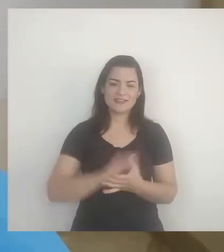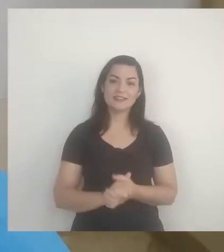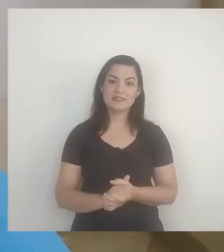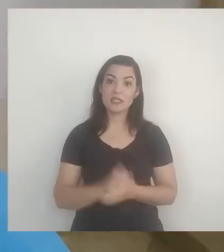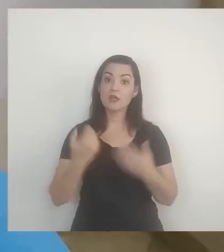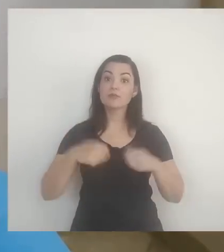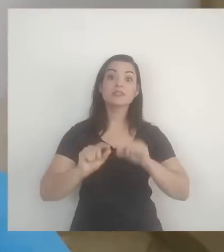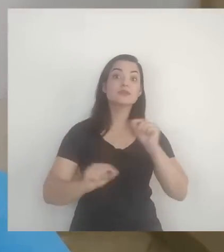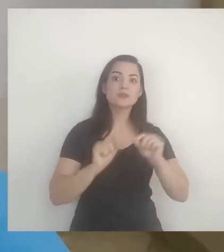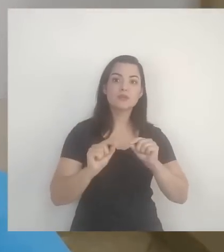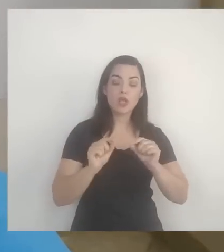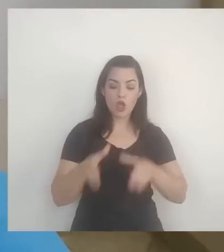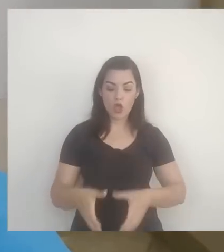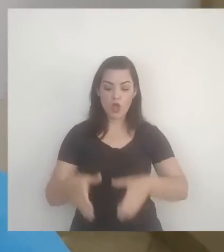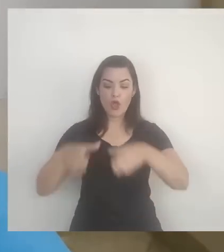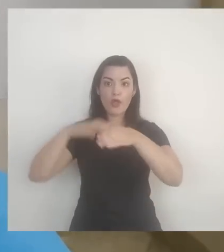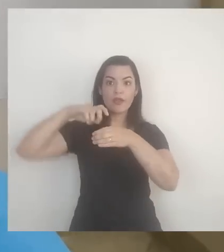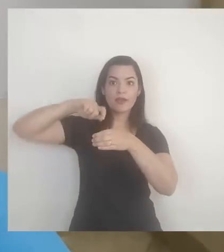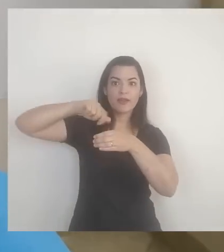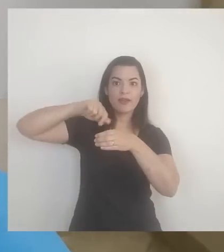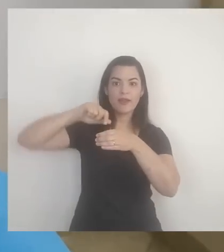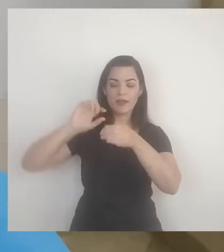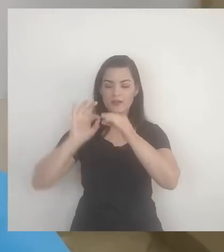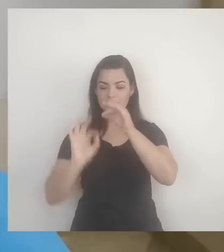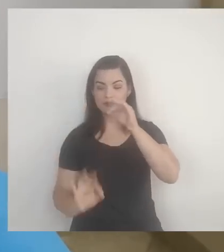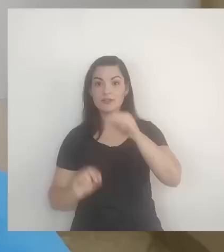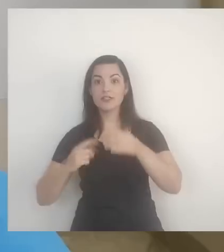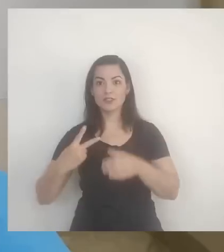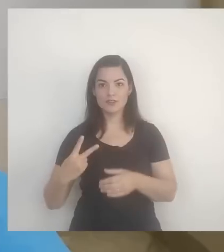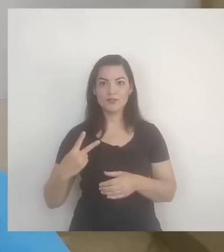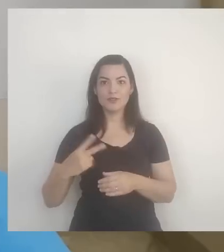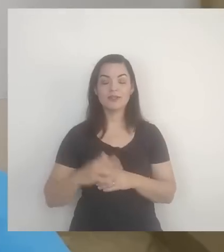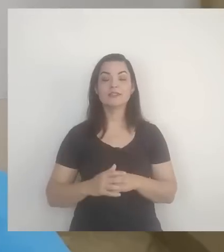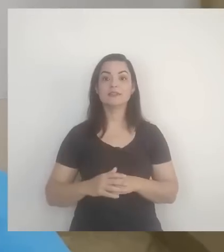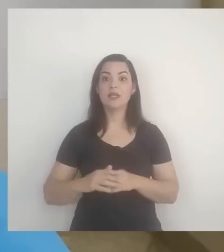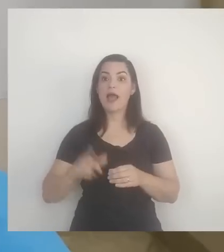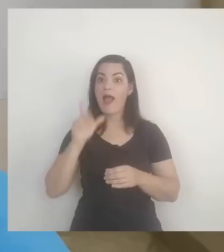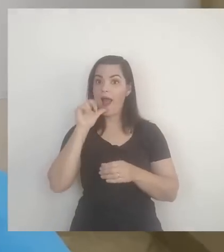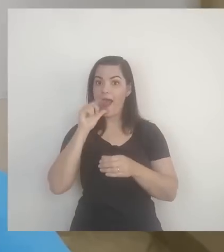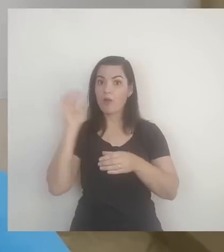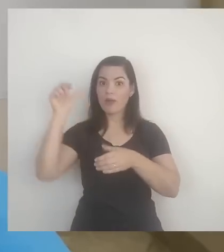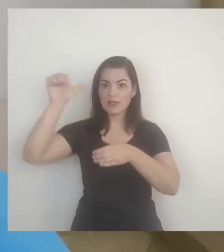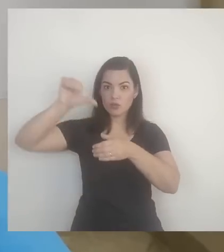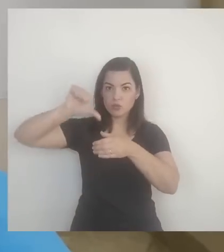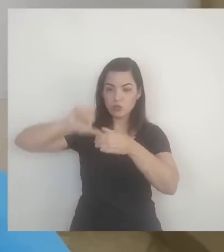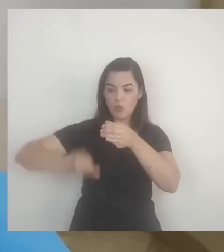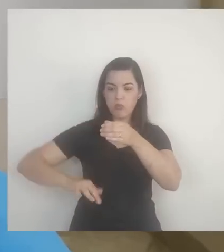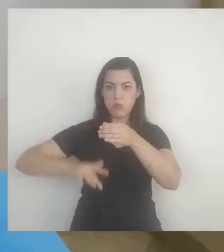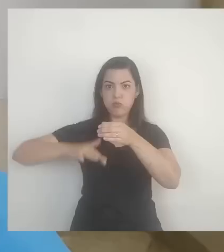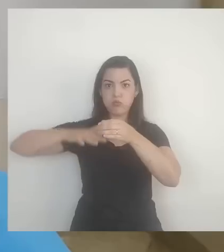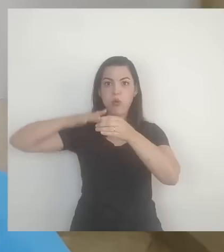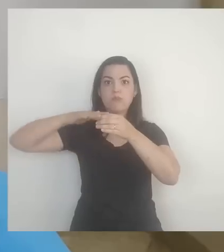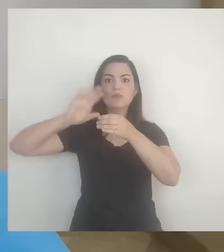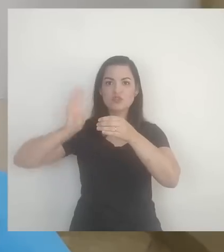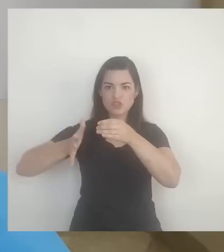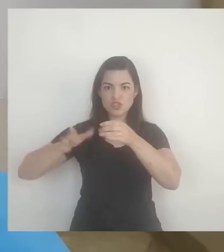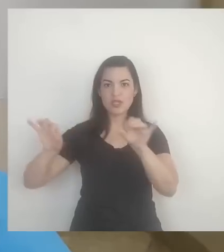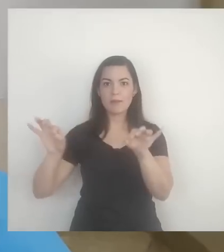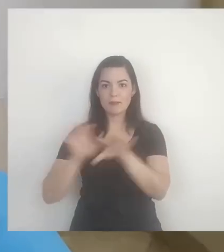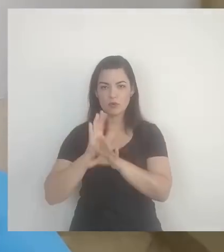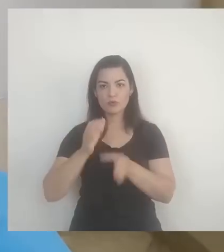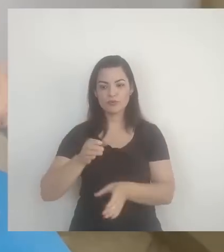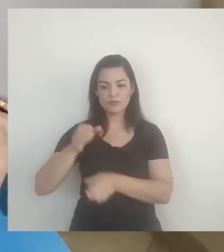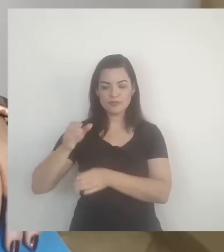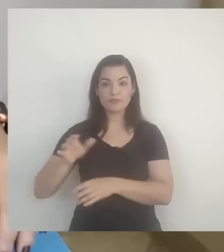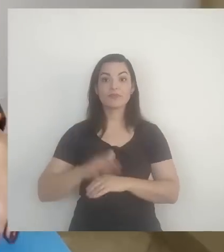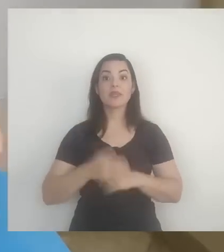fácil, tá? Vocês vão precisar de uma garrafa PET de 2 litros bem cheia de água. Aqui a Pro já colocou a água,